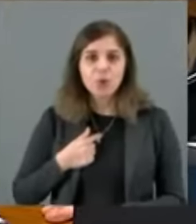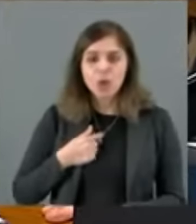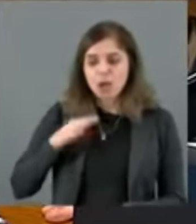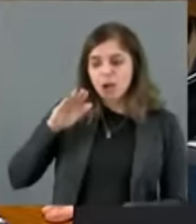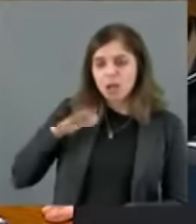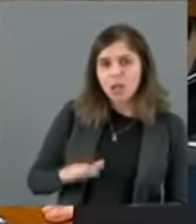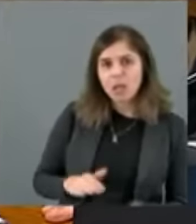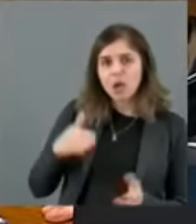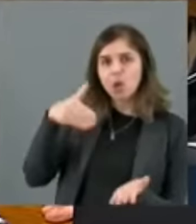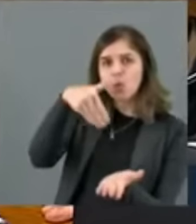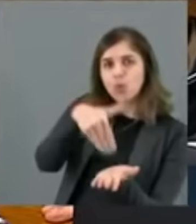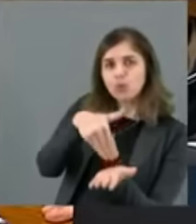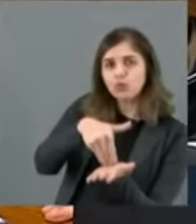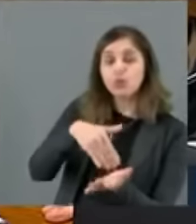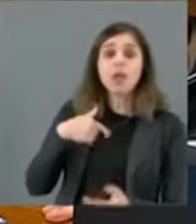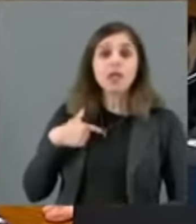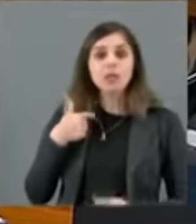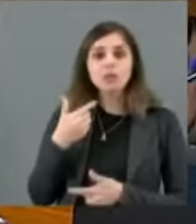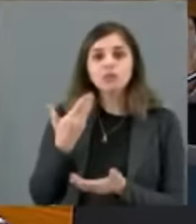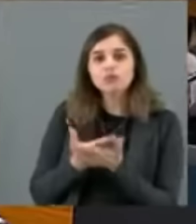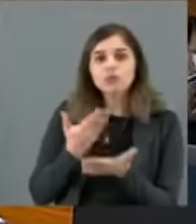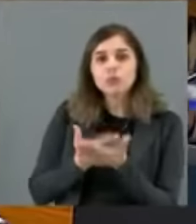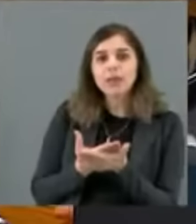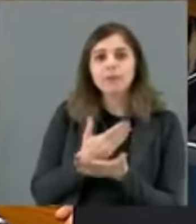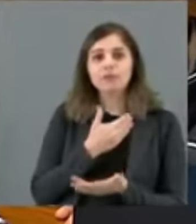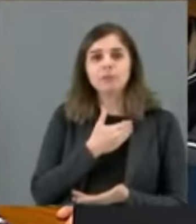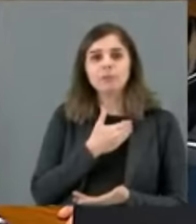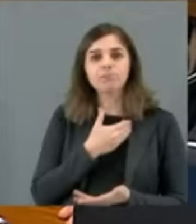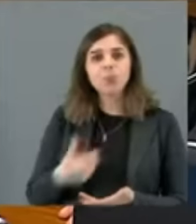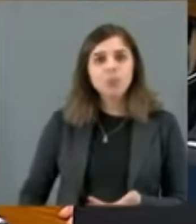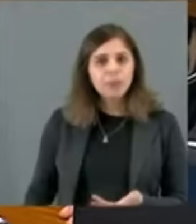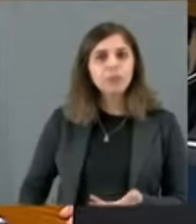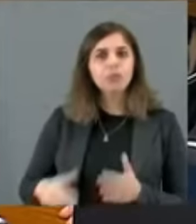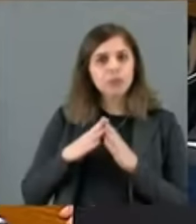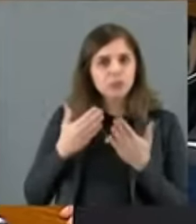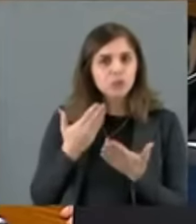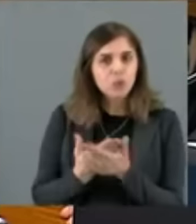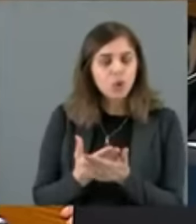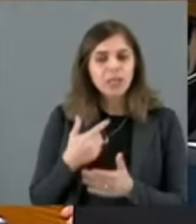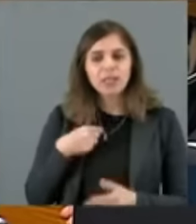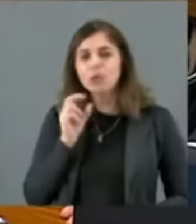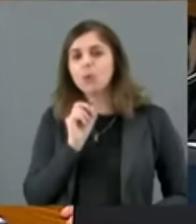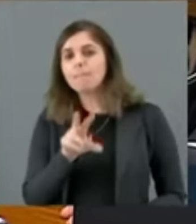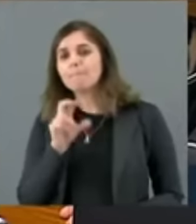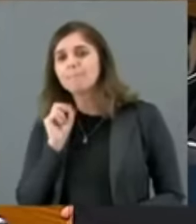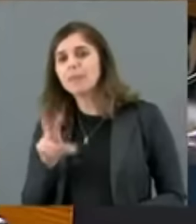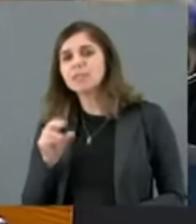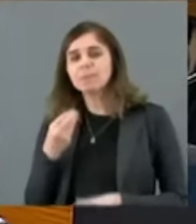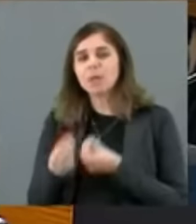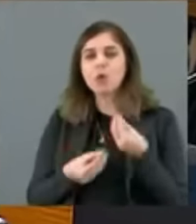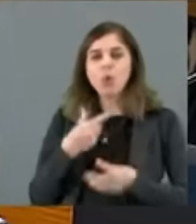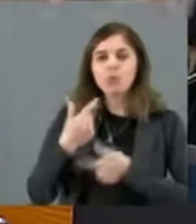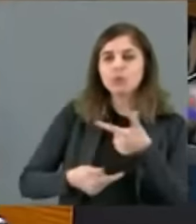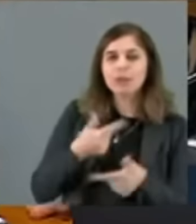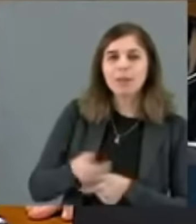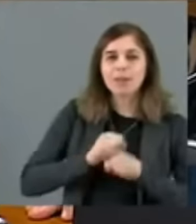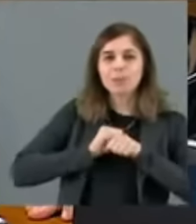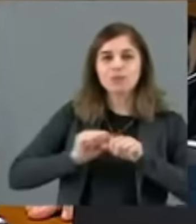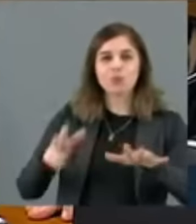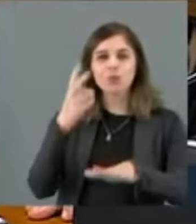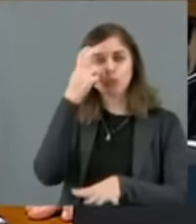lá na minha escola pública o dinamismo para se difundir a cultura, quando eu via lá o